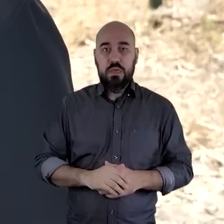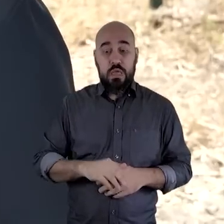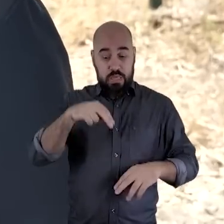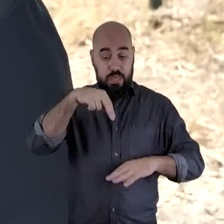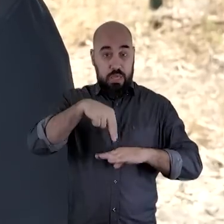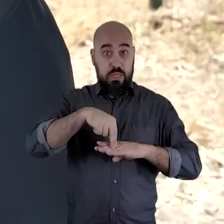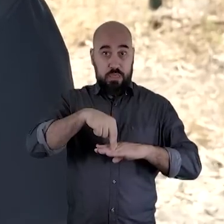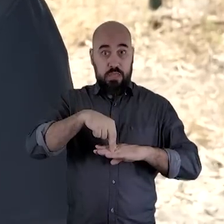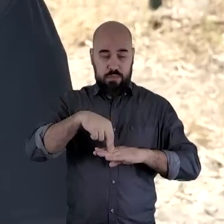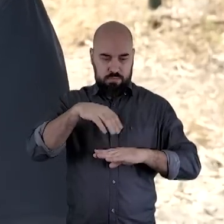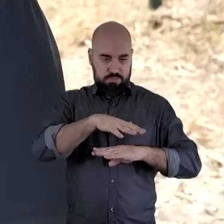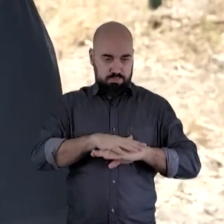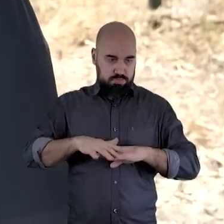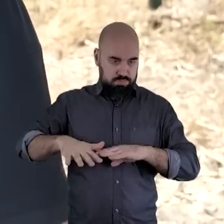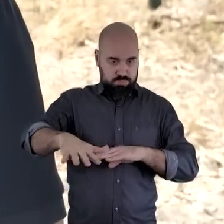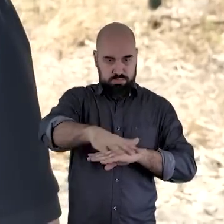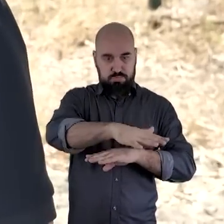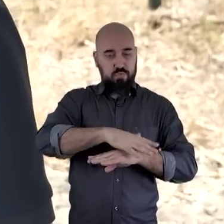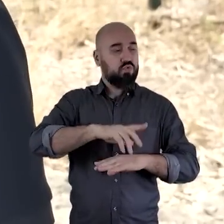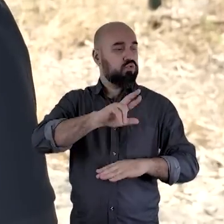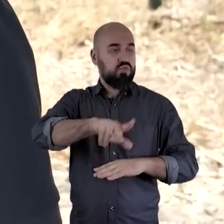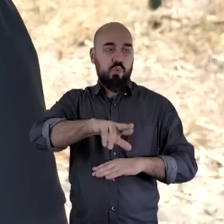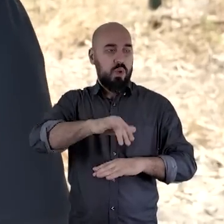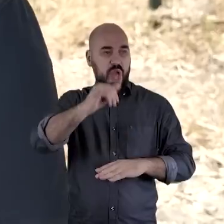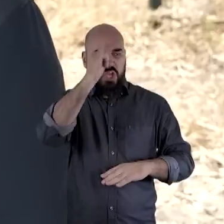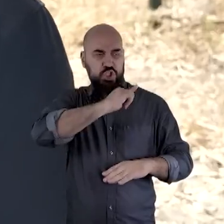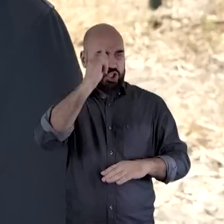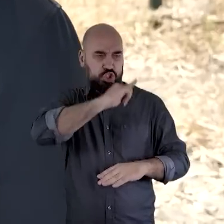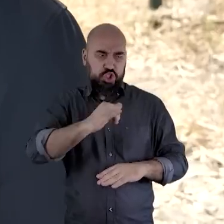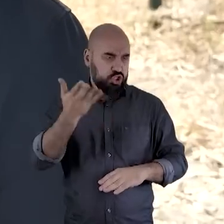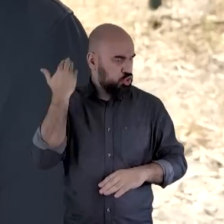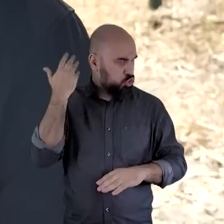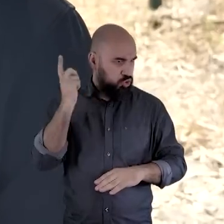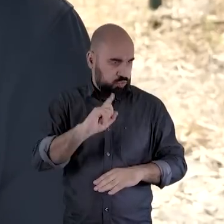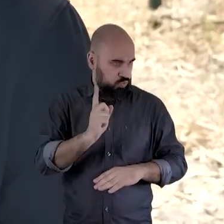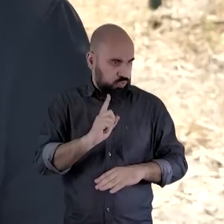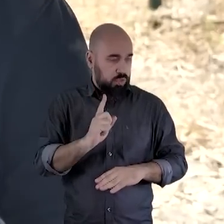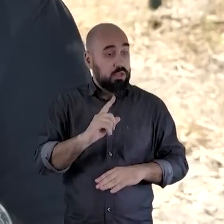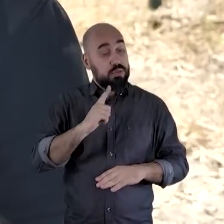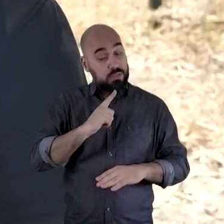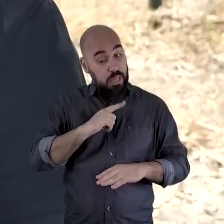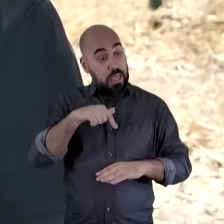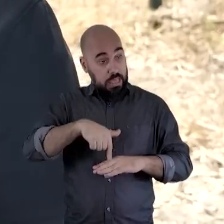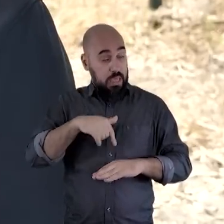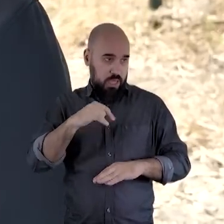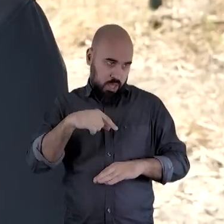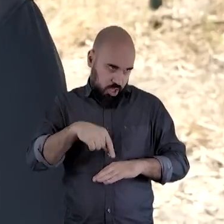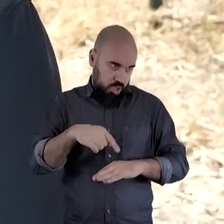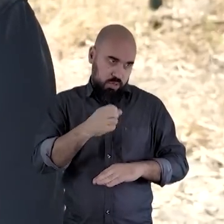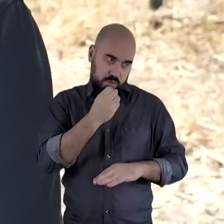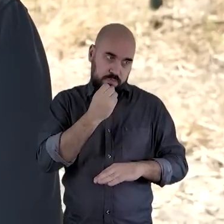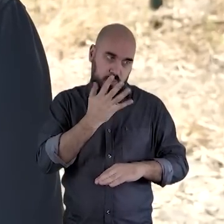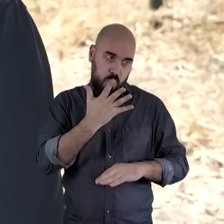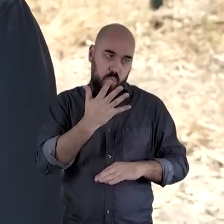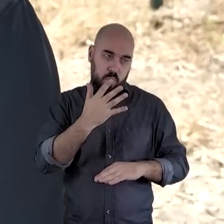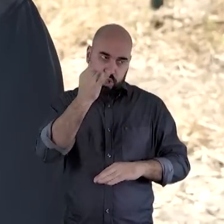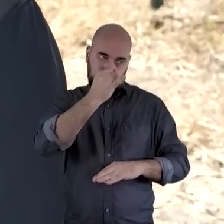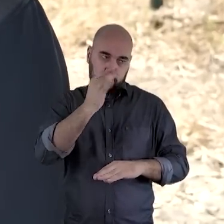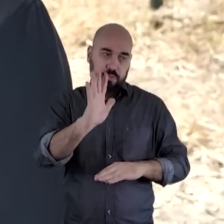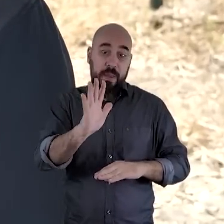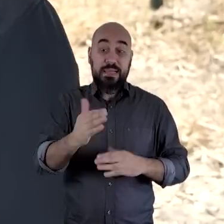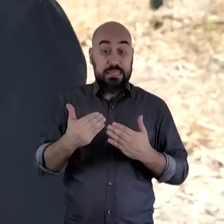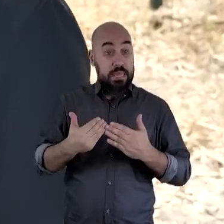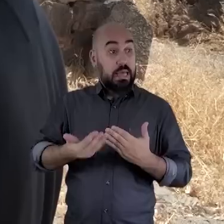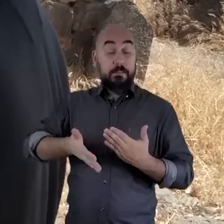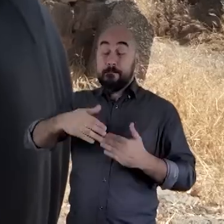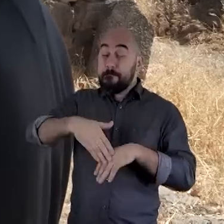pisando não é o mais antigo. Existe um portal anterior que volta ao 11º século antes